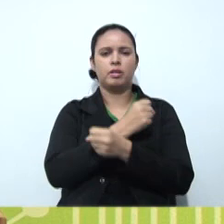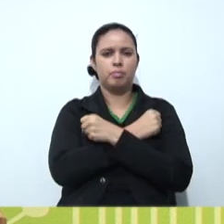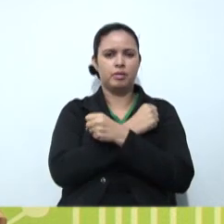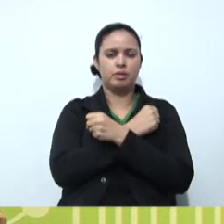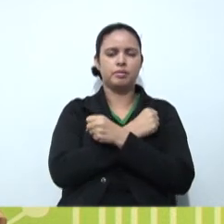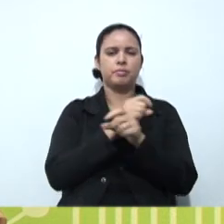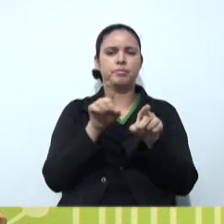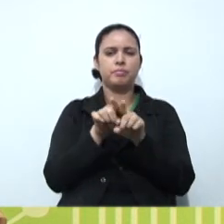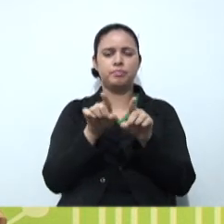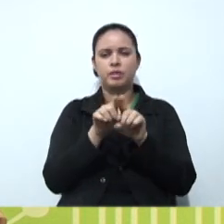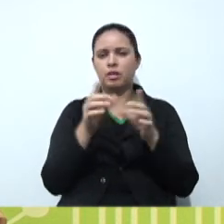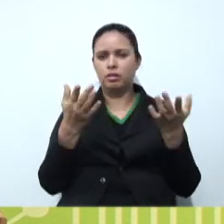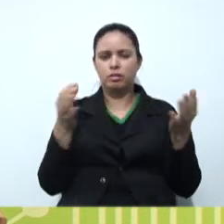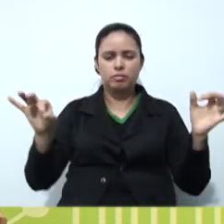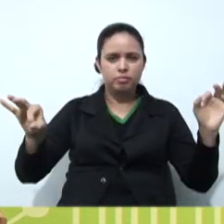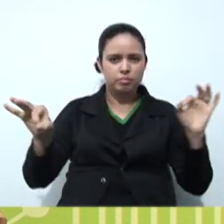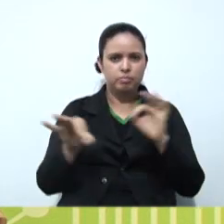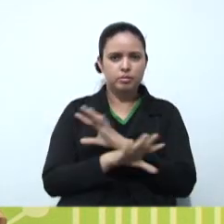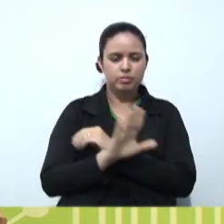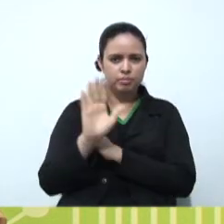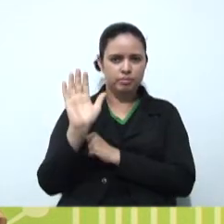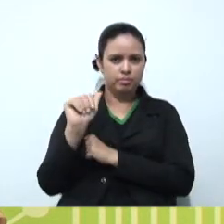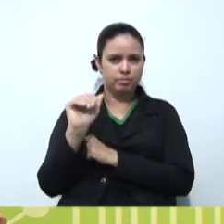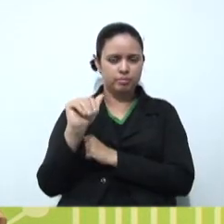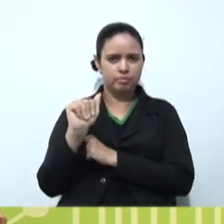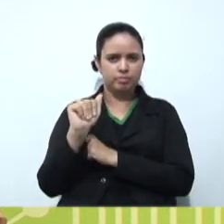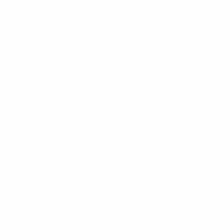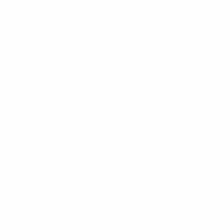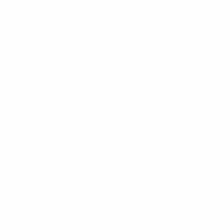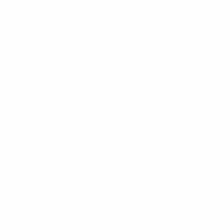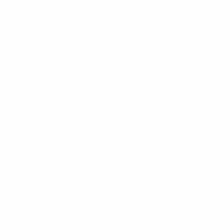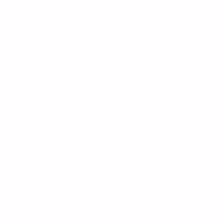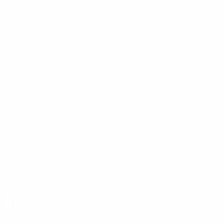e, é claro, encerramos por hoje. Até a próxima aula.